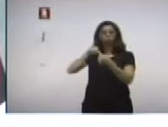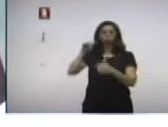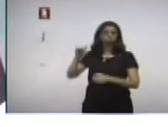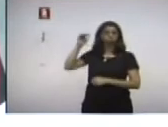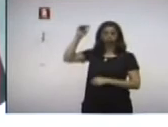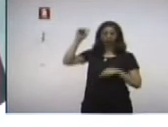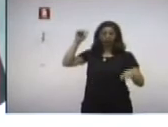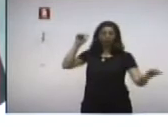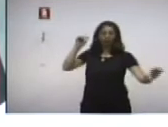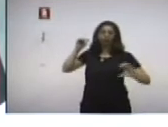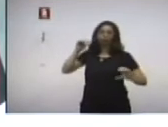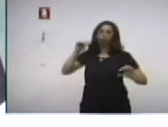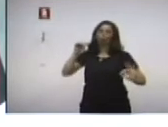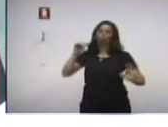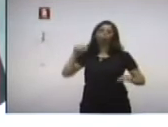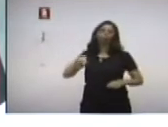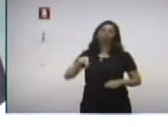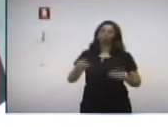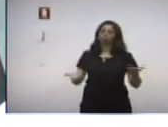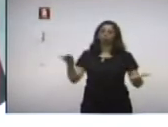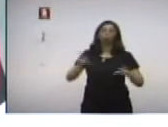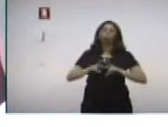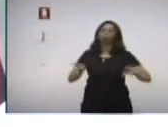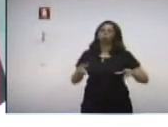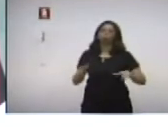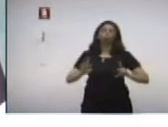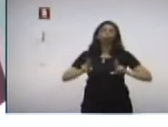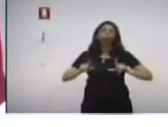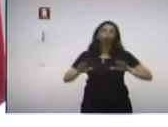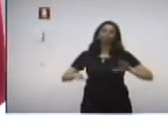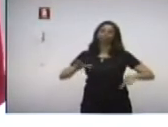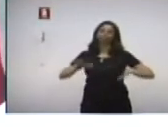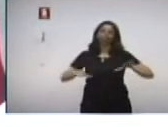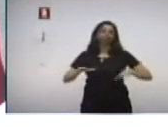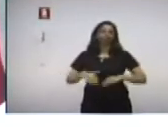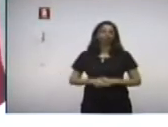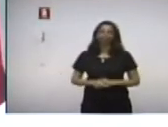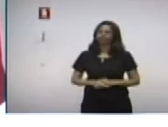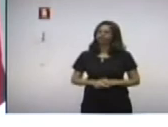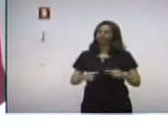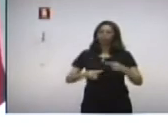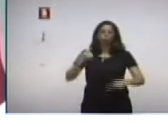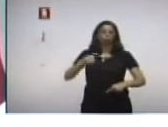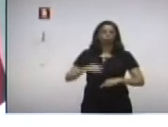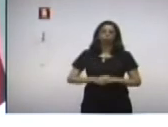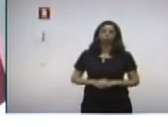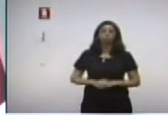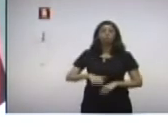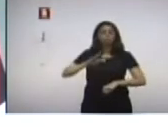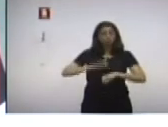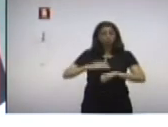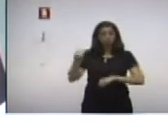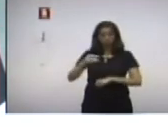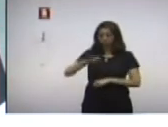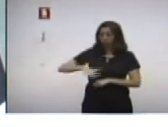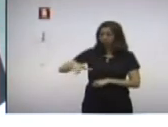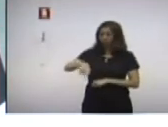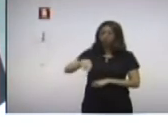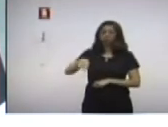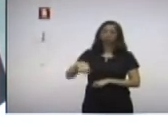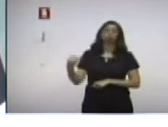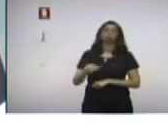peça orçamentária com a distribuição totalmente inócua nas áreas de necessidade